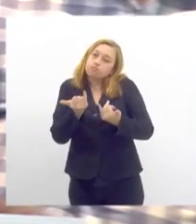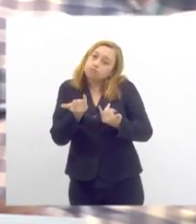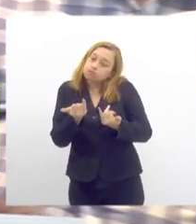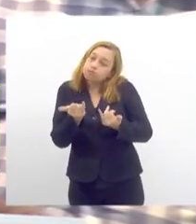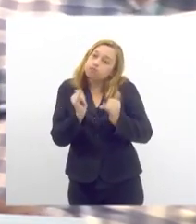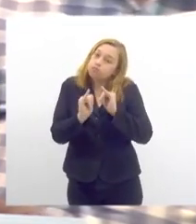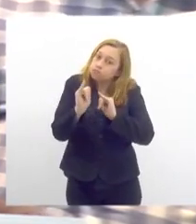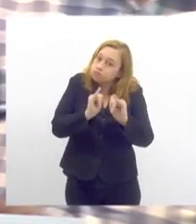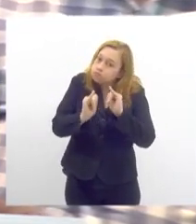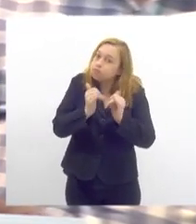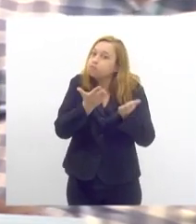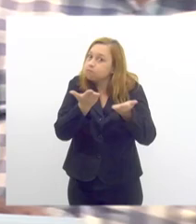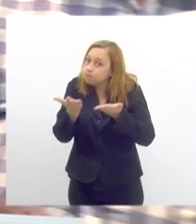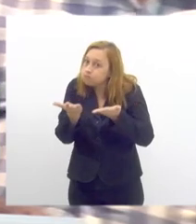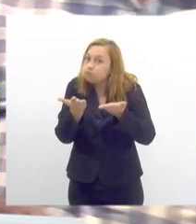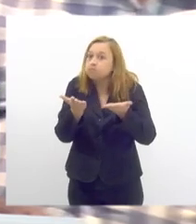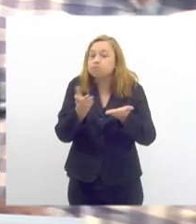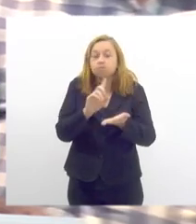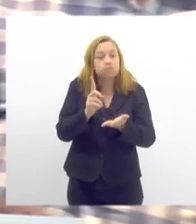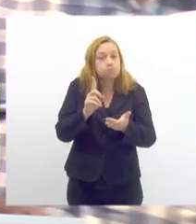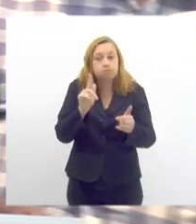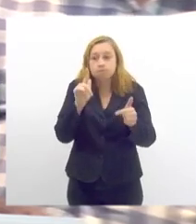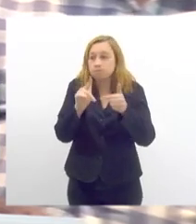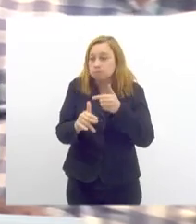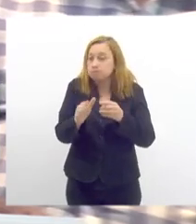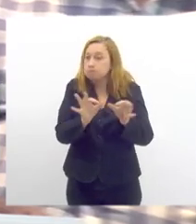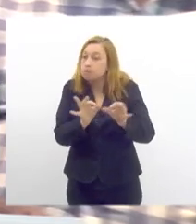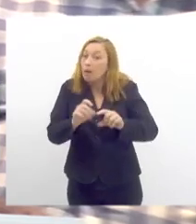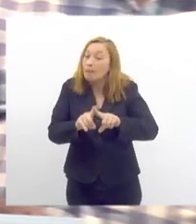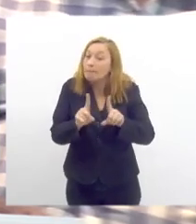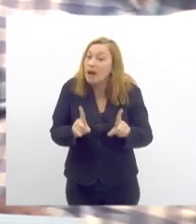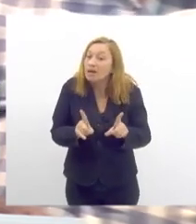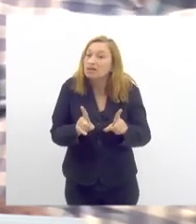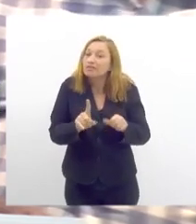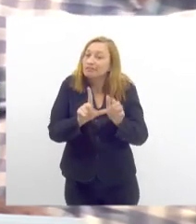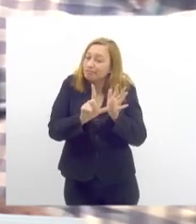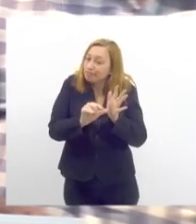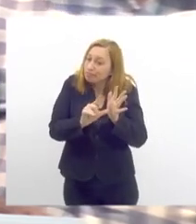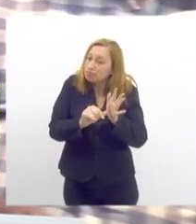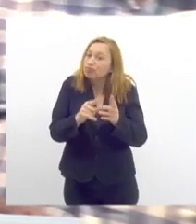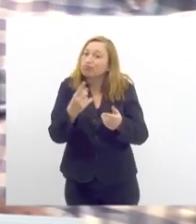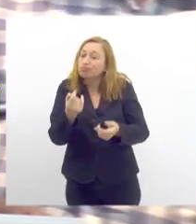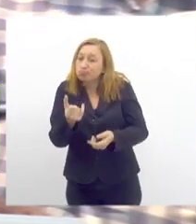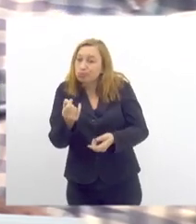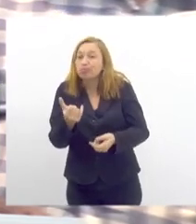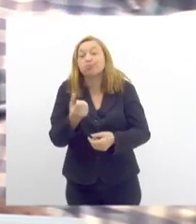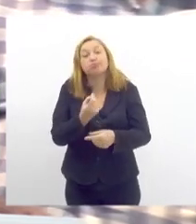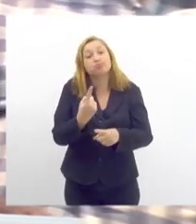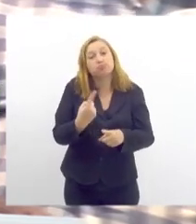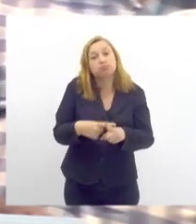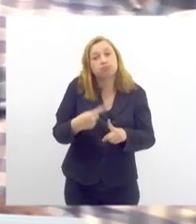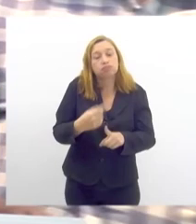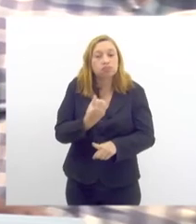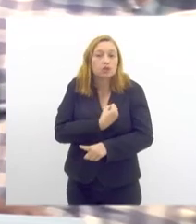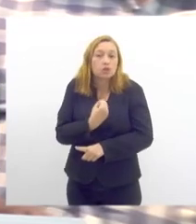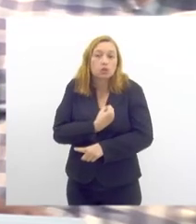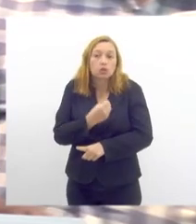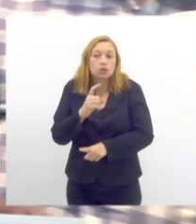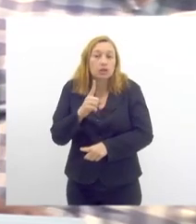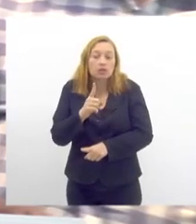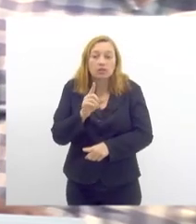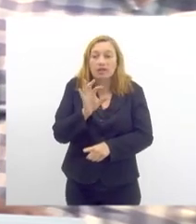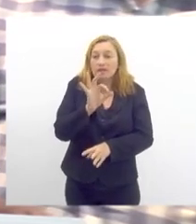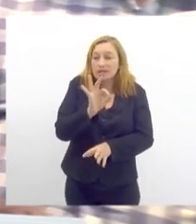para passar para vocês, que não vai atrapalhar o plano, mas atrasou um pouco, porque os números ainda não estavam